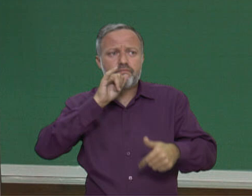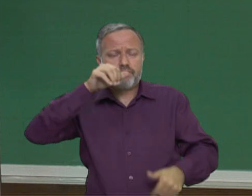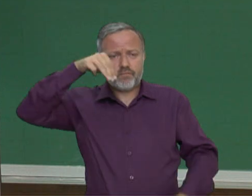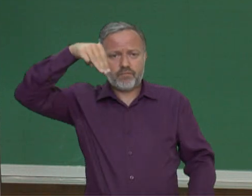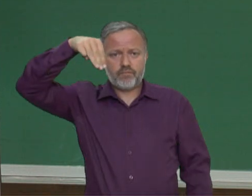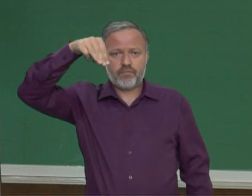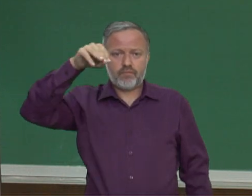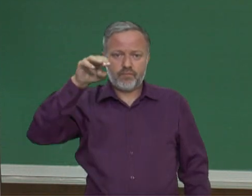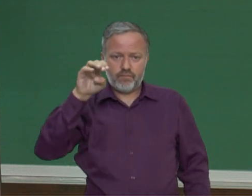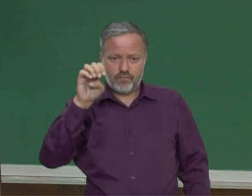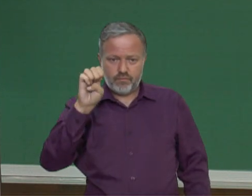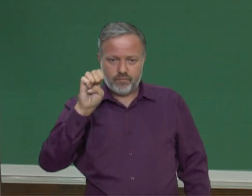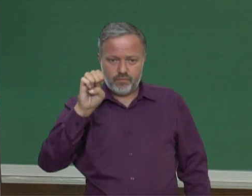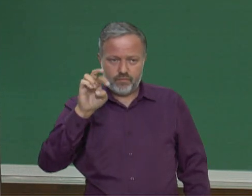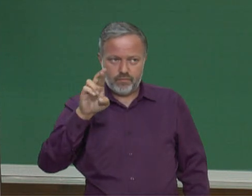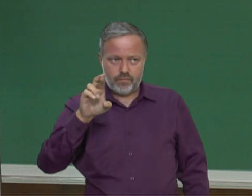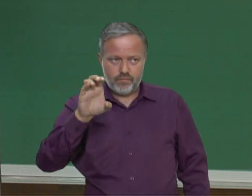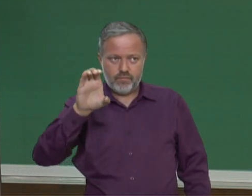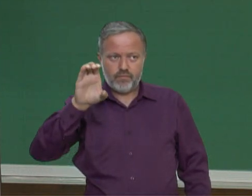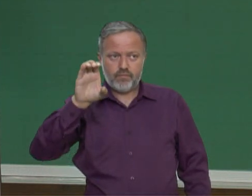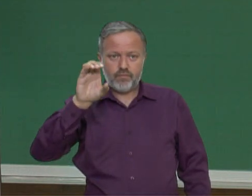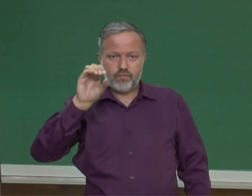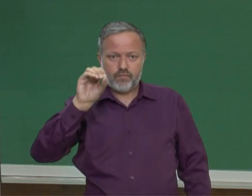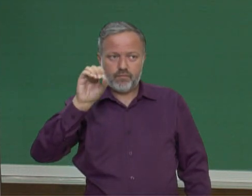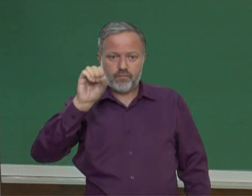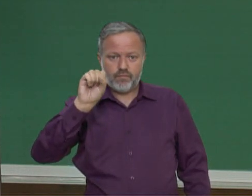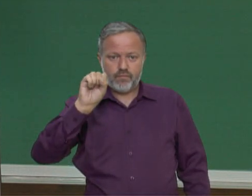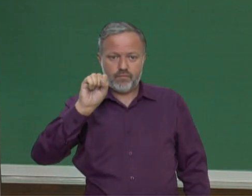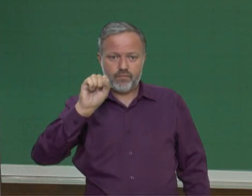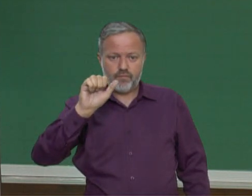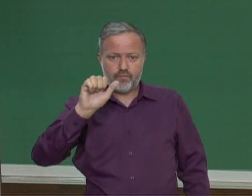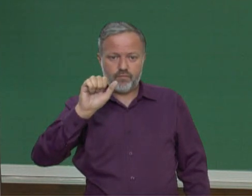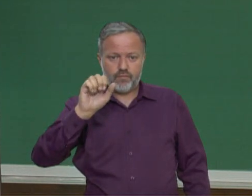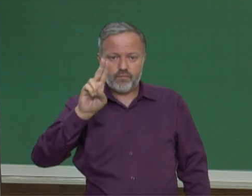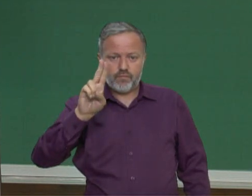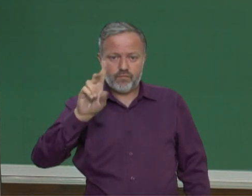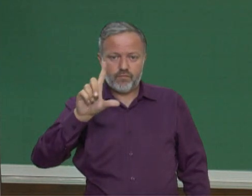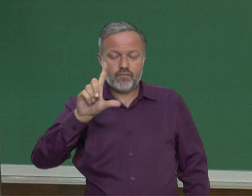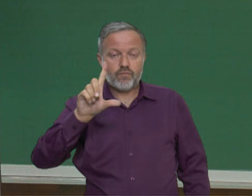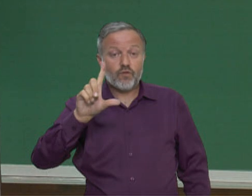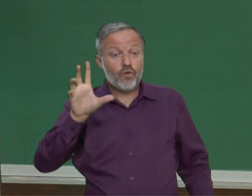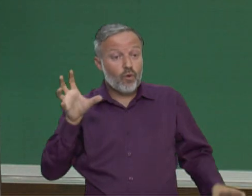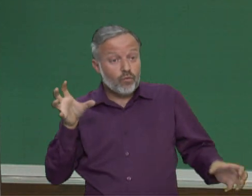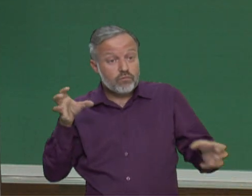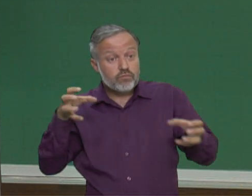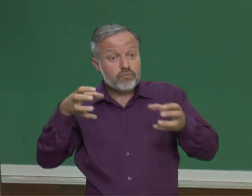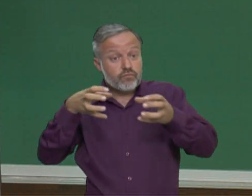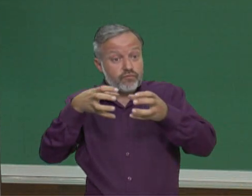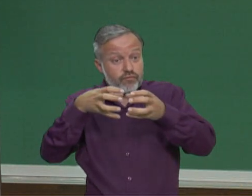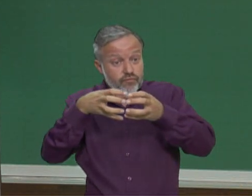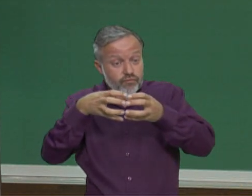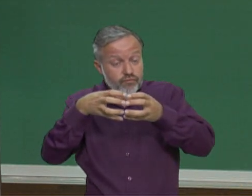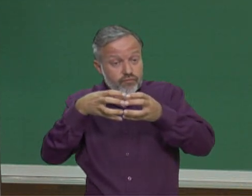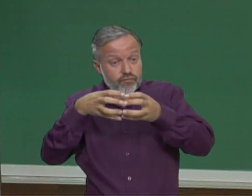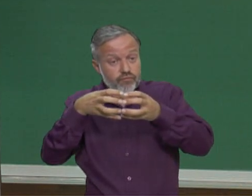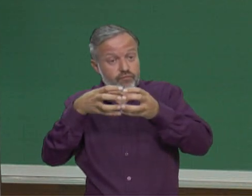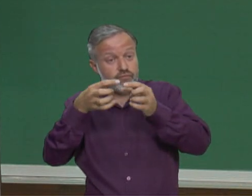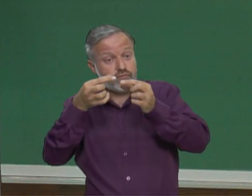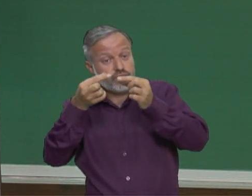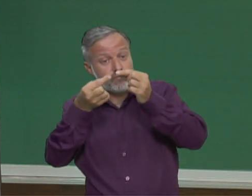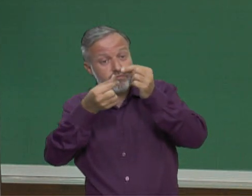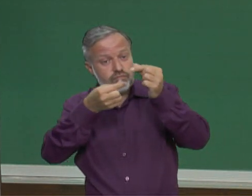Além de ele tornar mais barato, tornar essa unificação de valores com relação às tarifas